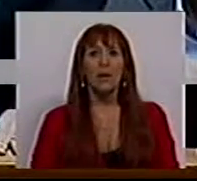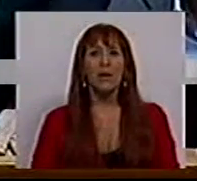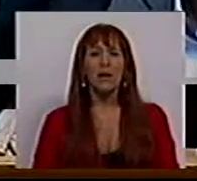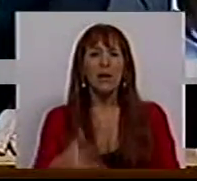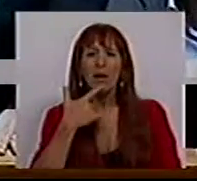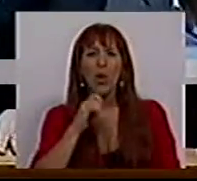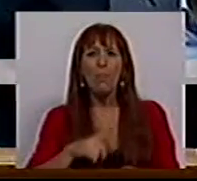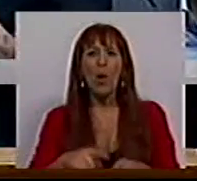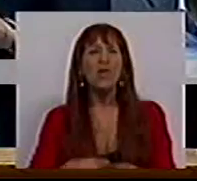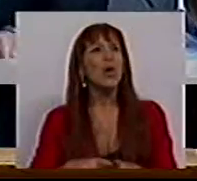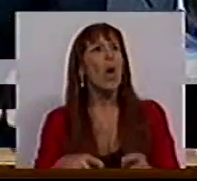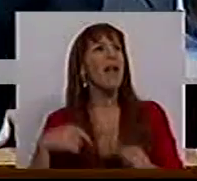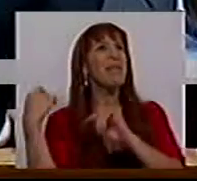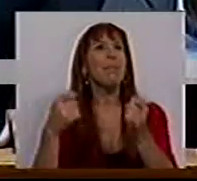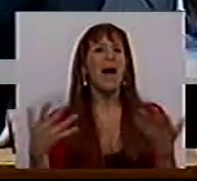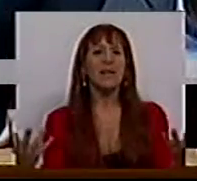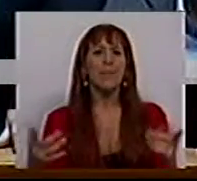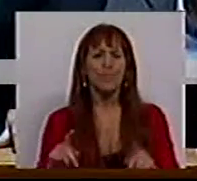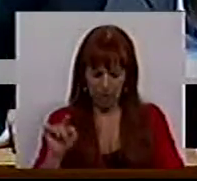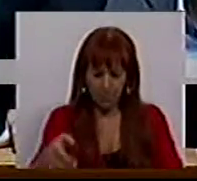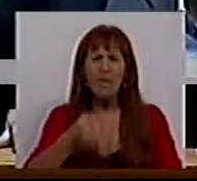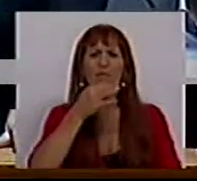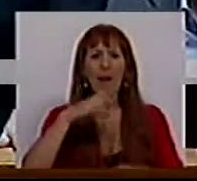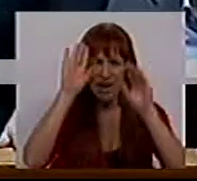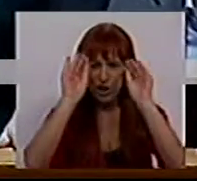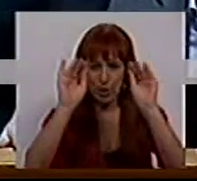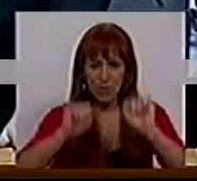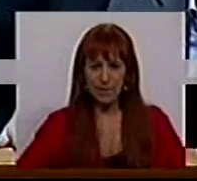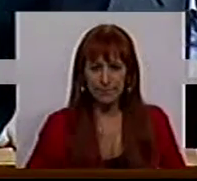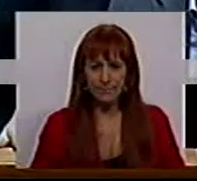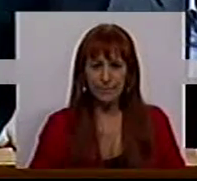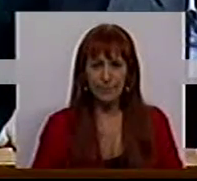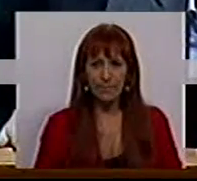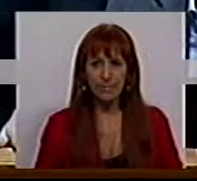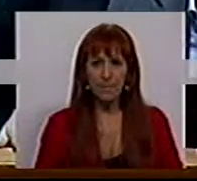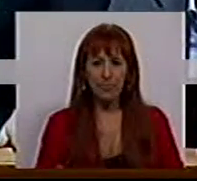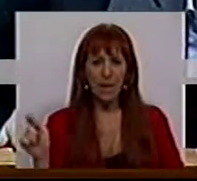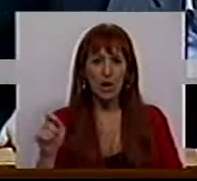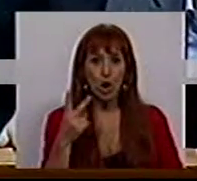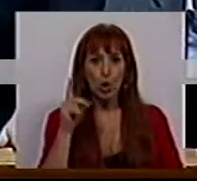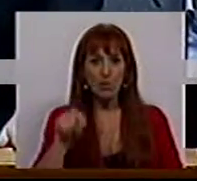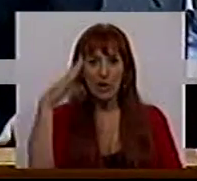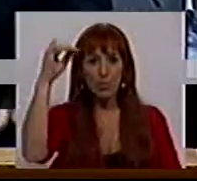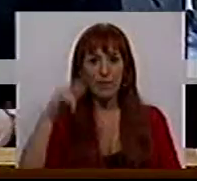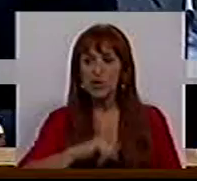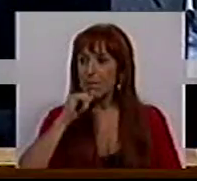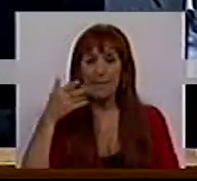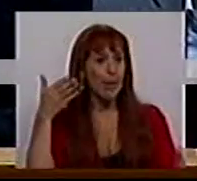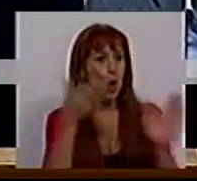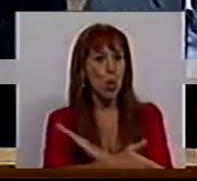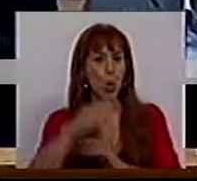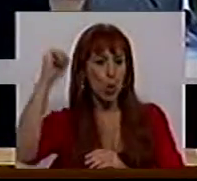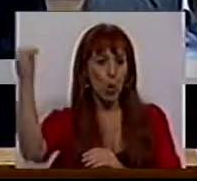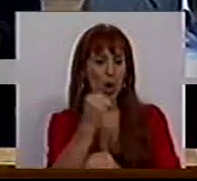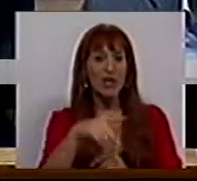não poderemos passar este debate sem falar de educação. Há 2.000 professores por serem